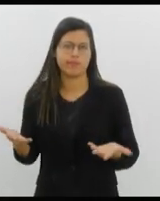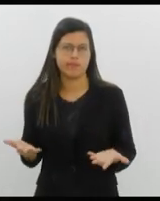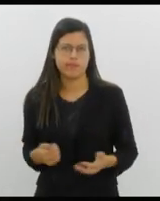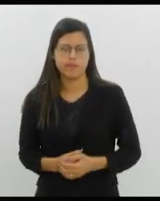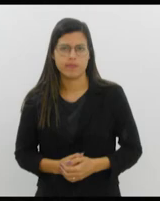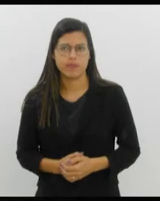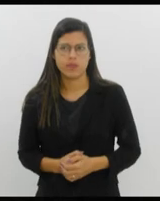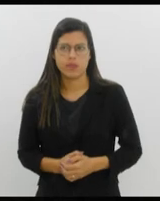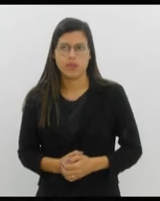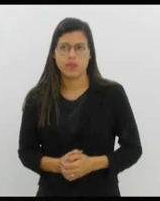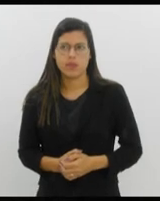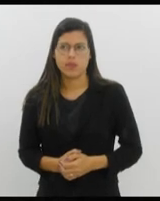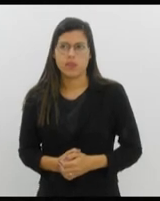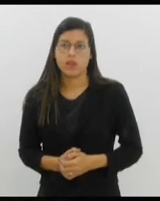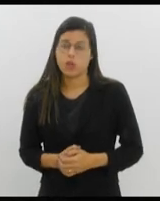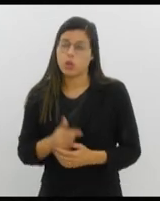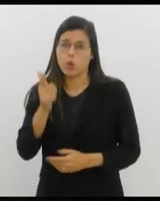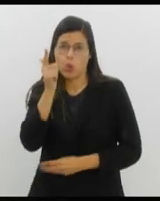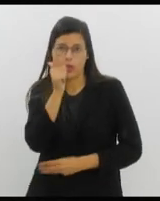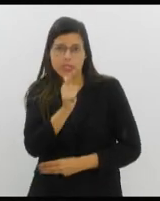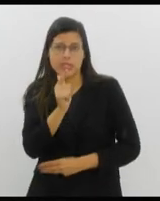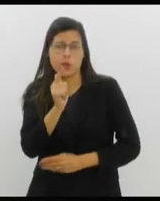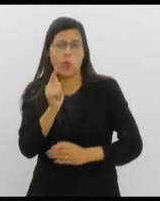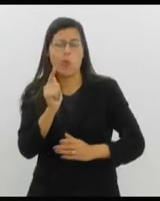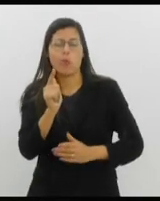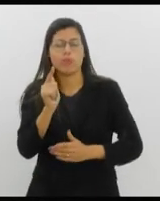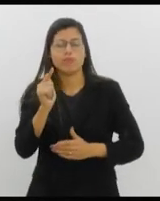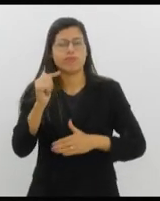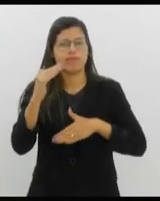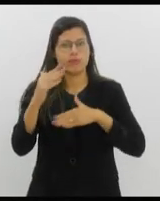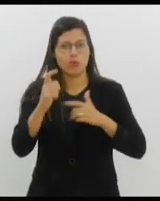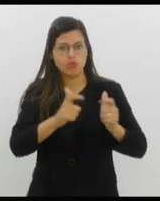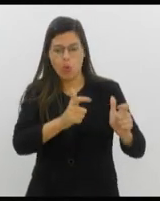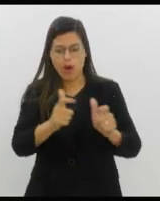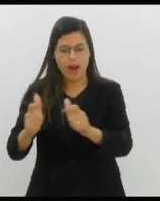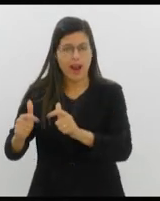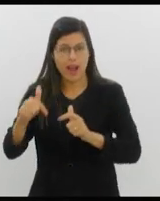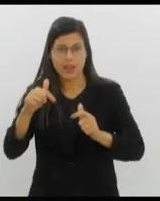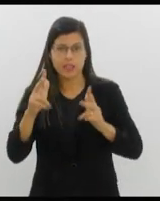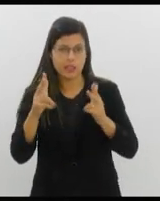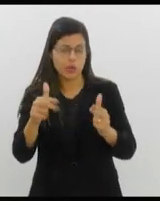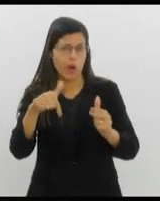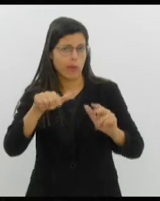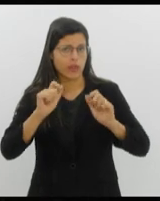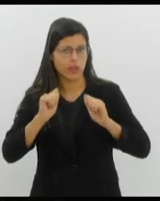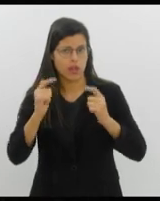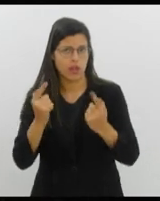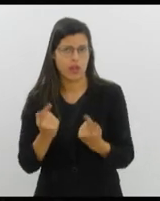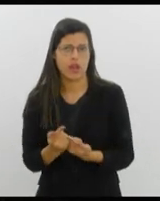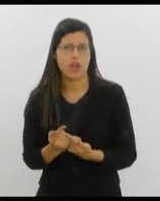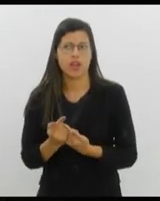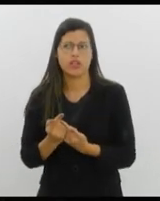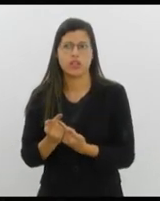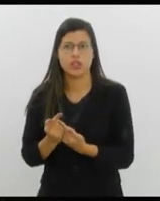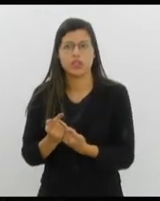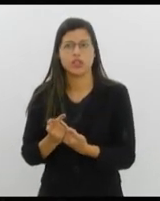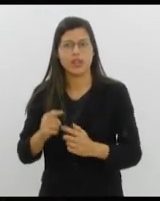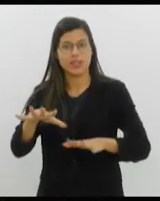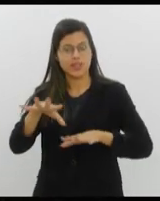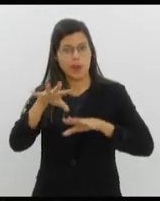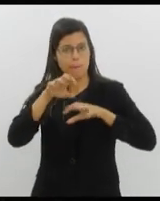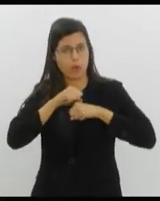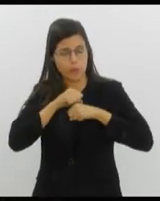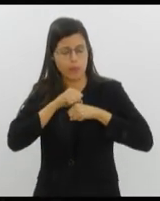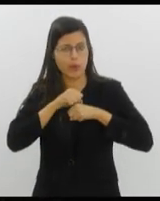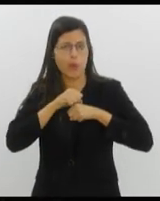se empoderou de espaços fundamentais, como inclusive essa casa, e falou sozinho, se apropriou